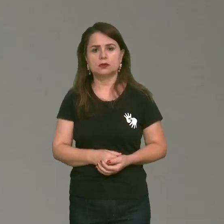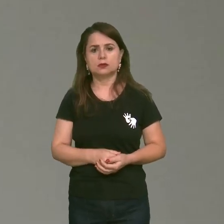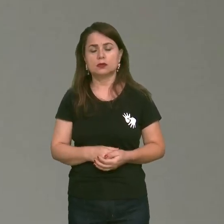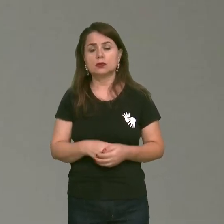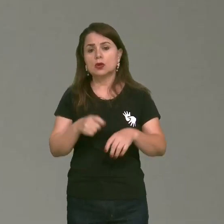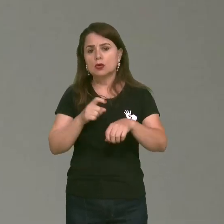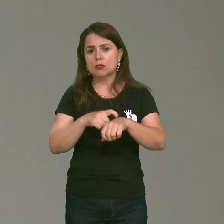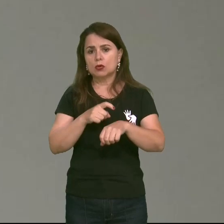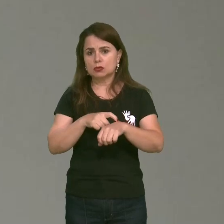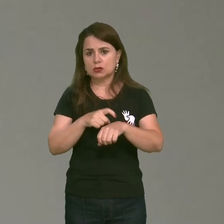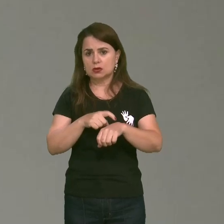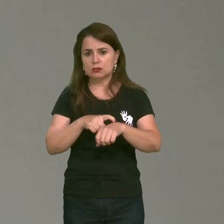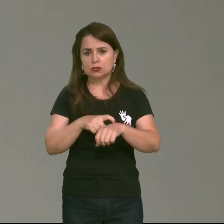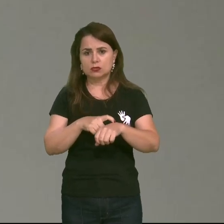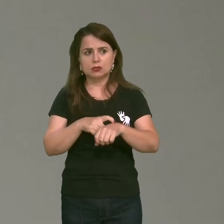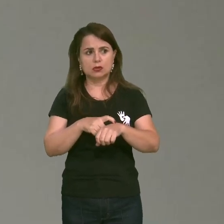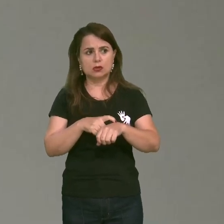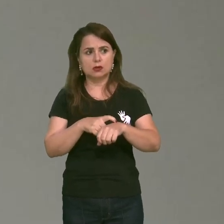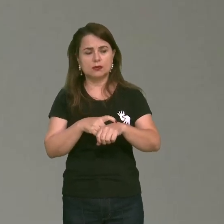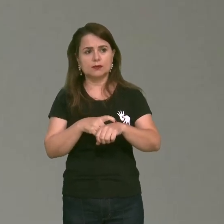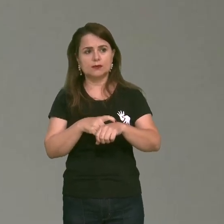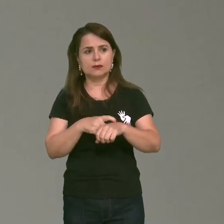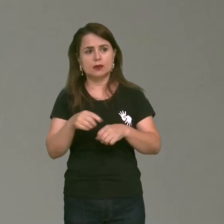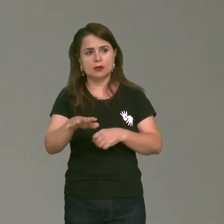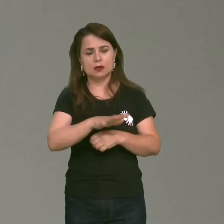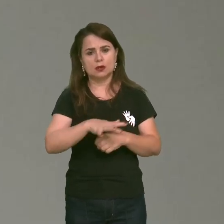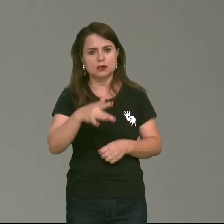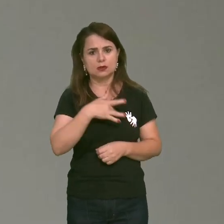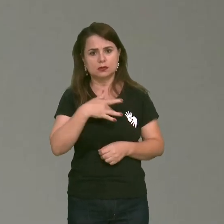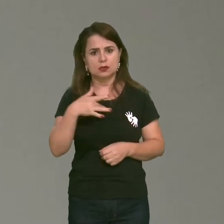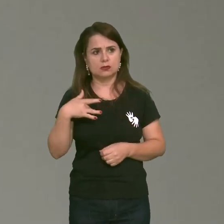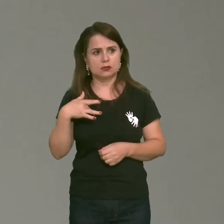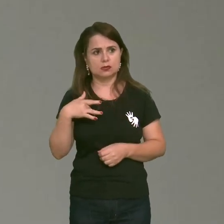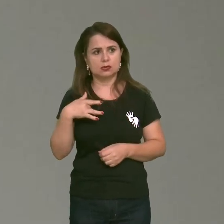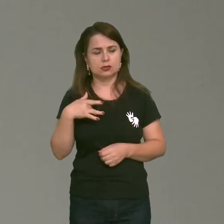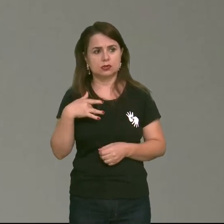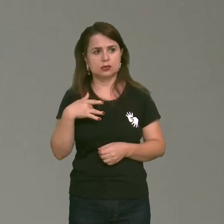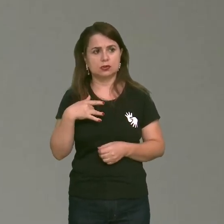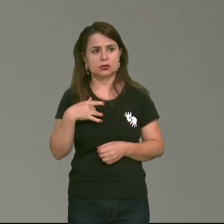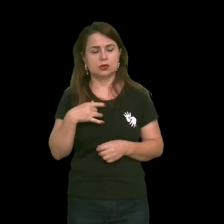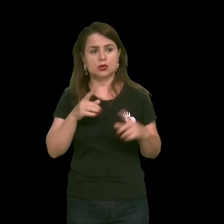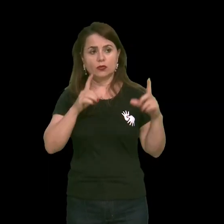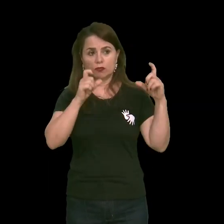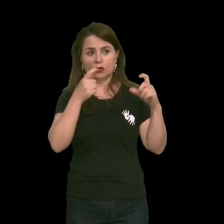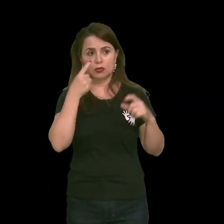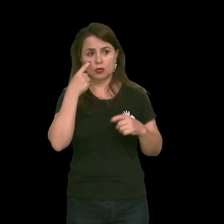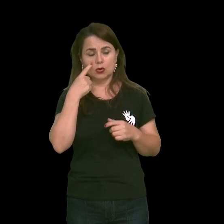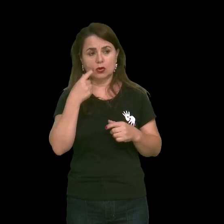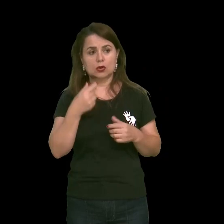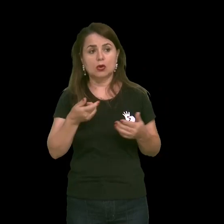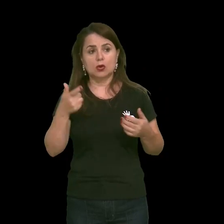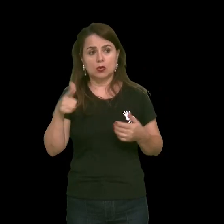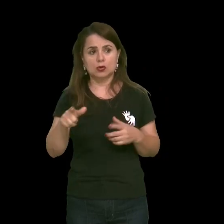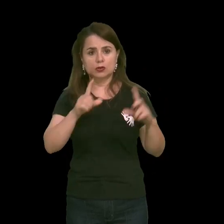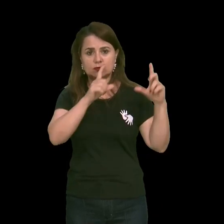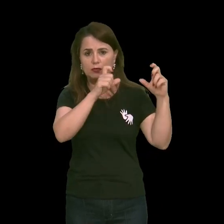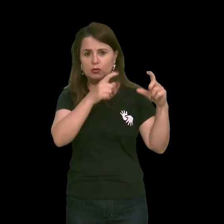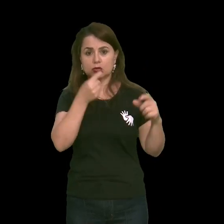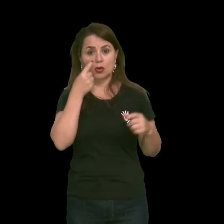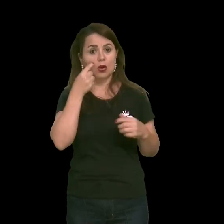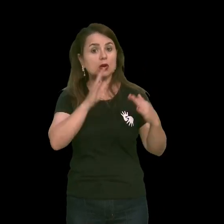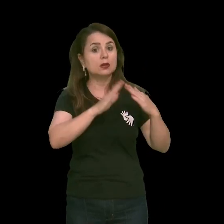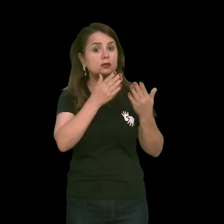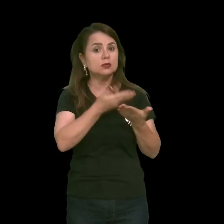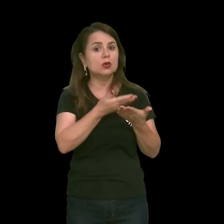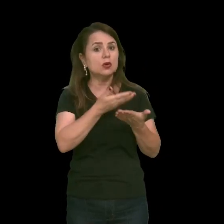Olha isso a área da saúde agora próxima foto ainda não vai ser a área da saúde olha